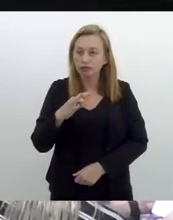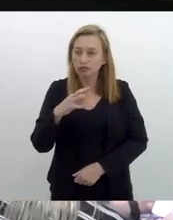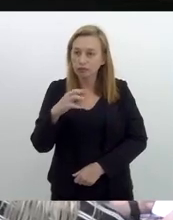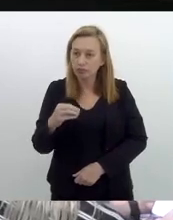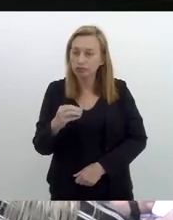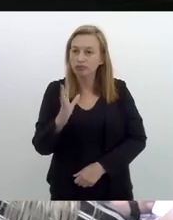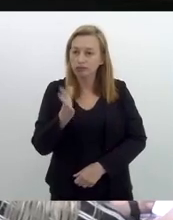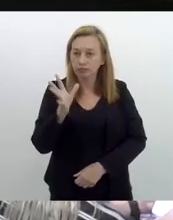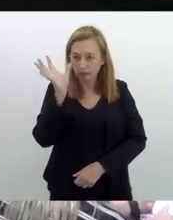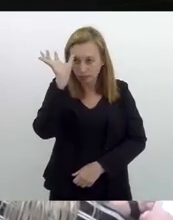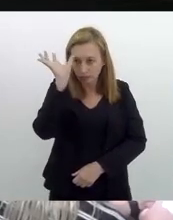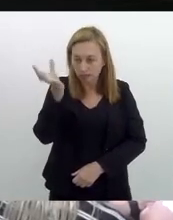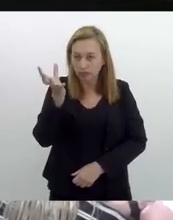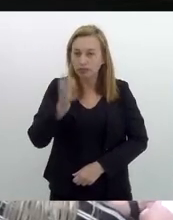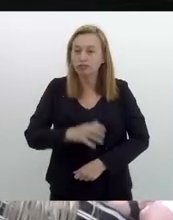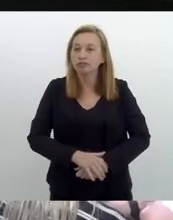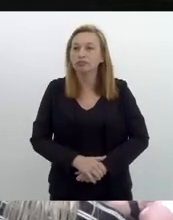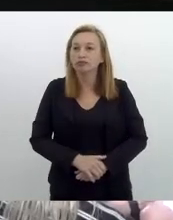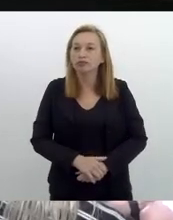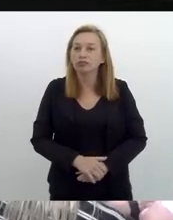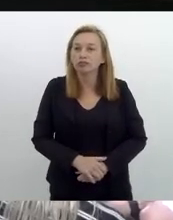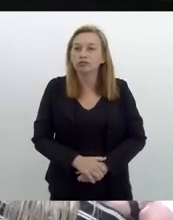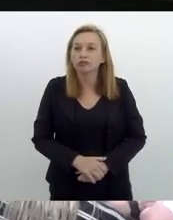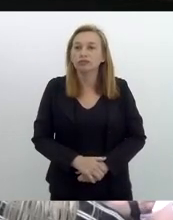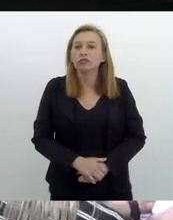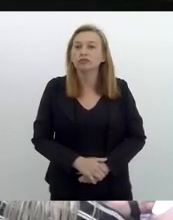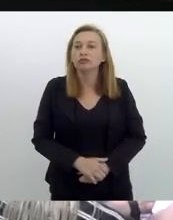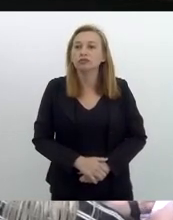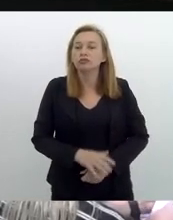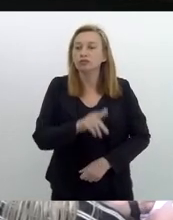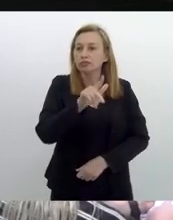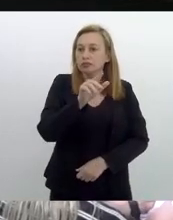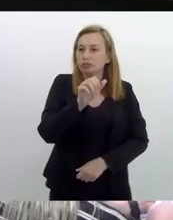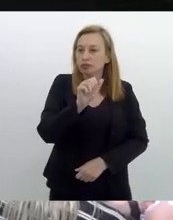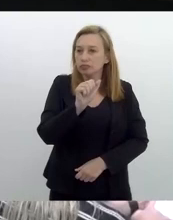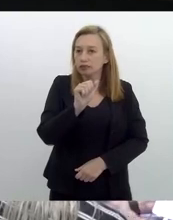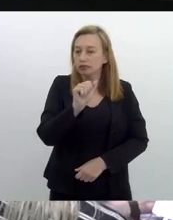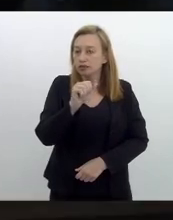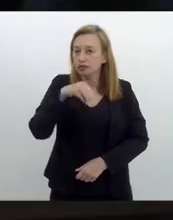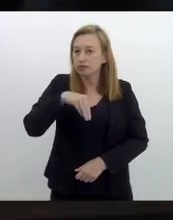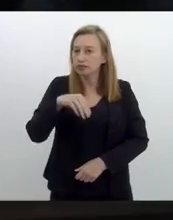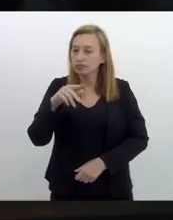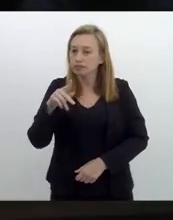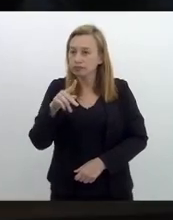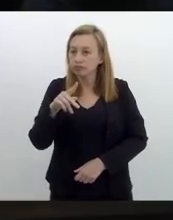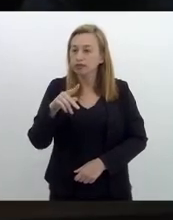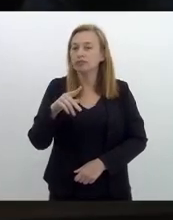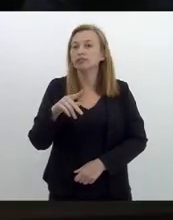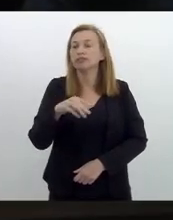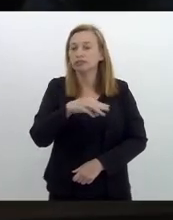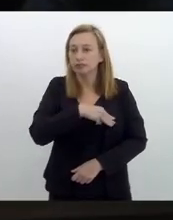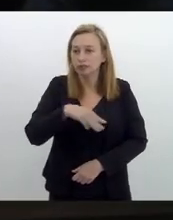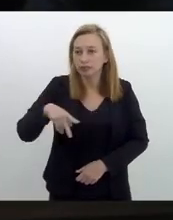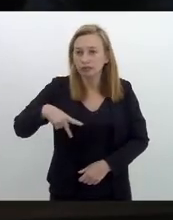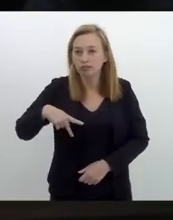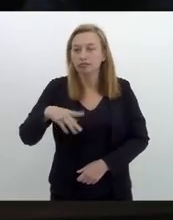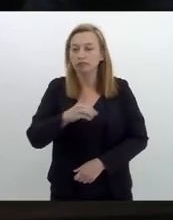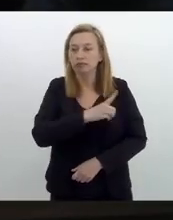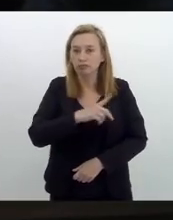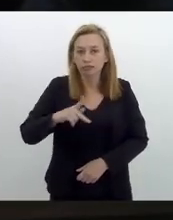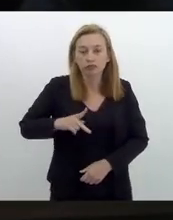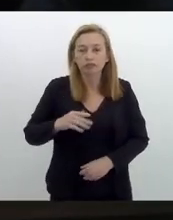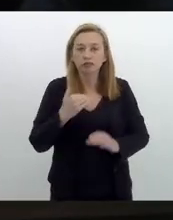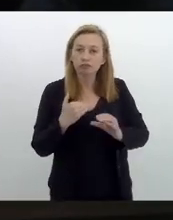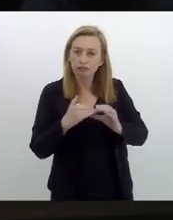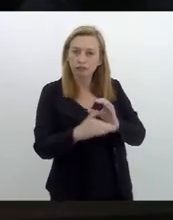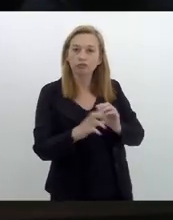tem solução o tanto o MP como a Defensoria Pública vossa excelência tem encaminhado